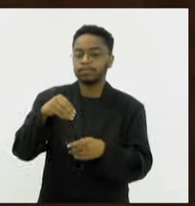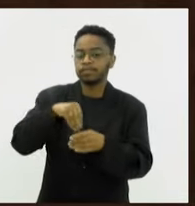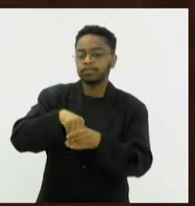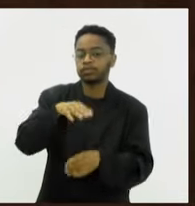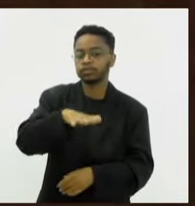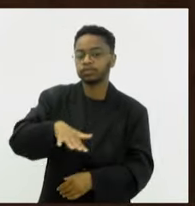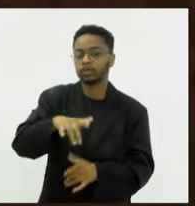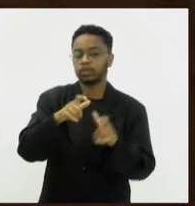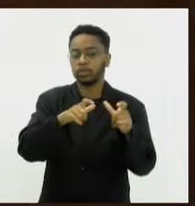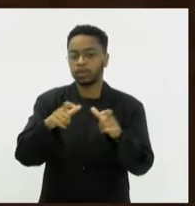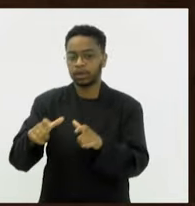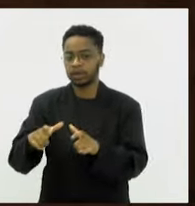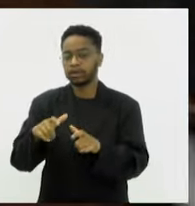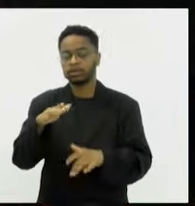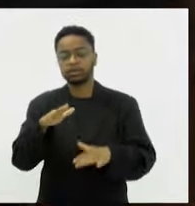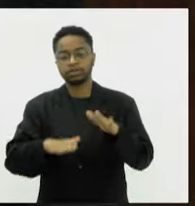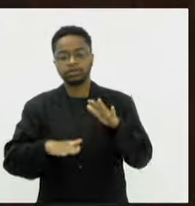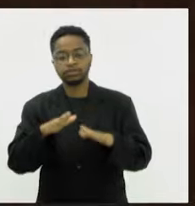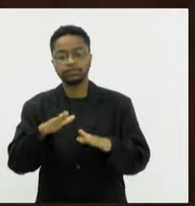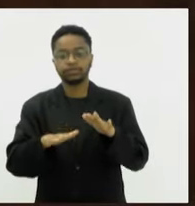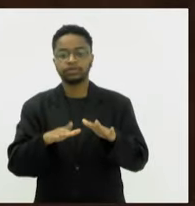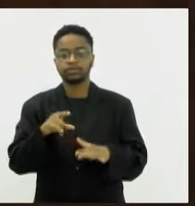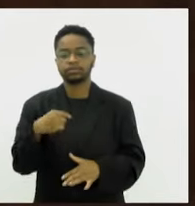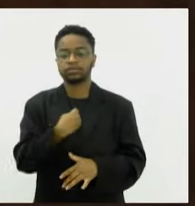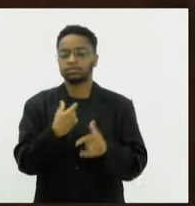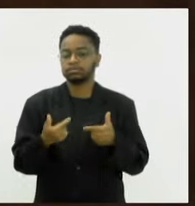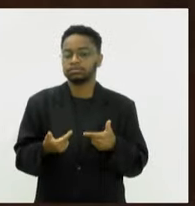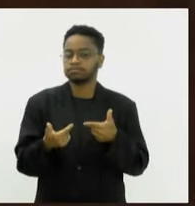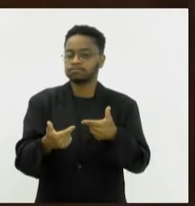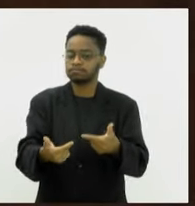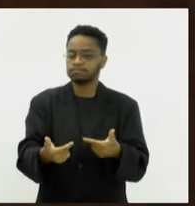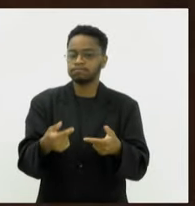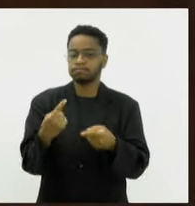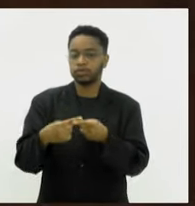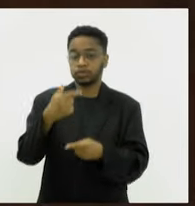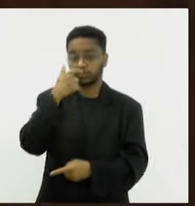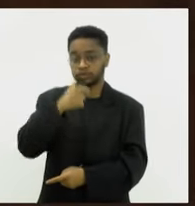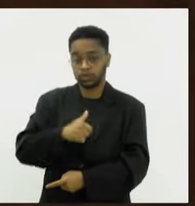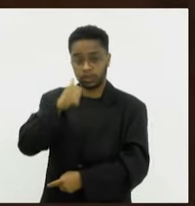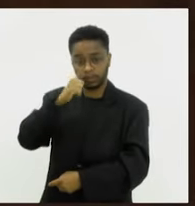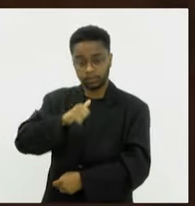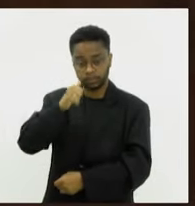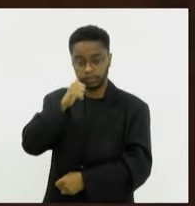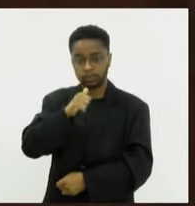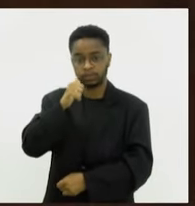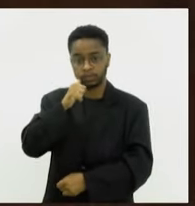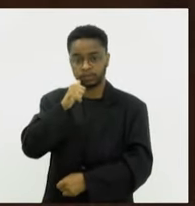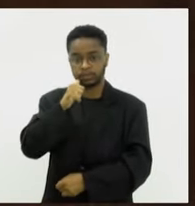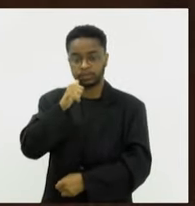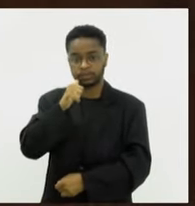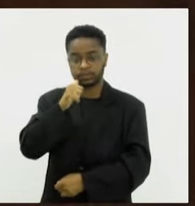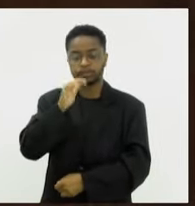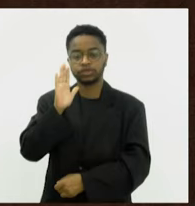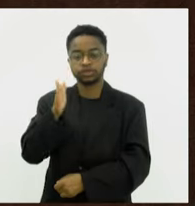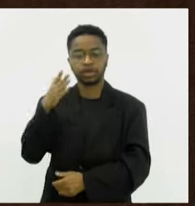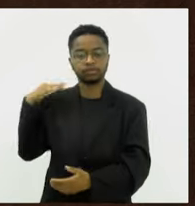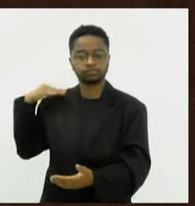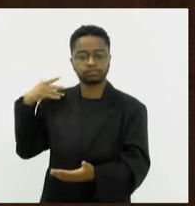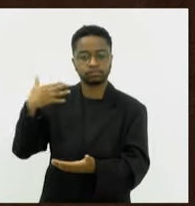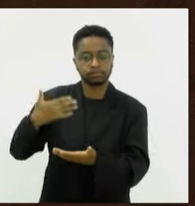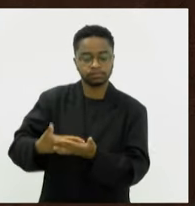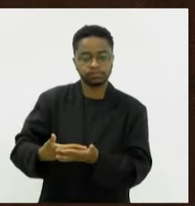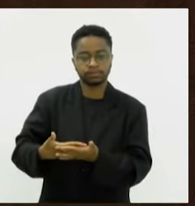dessas casas, que muitas vezes a nossa atuação enquanto mulheres, mulheres que historicamente